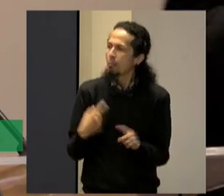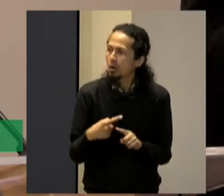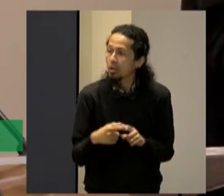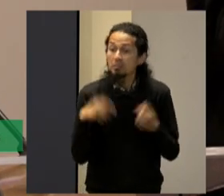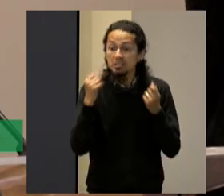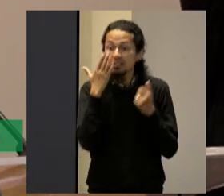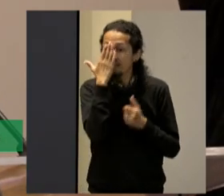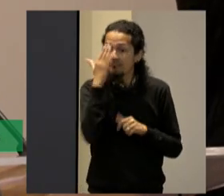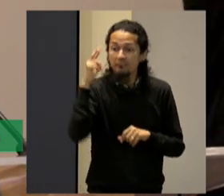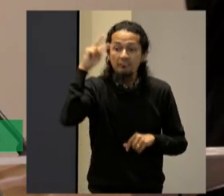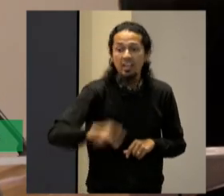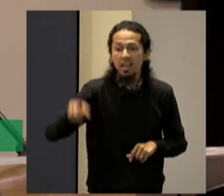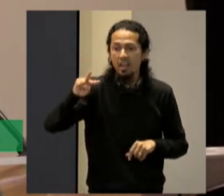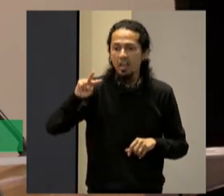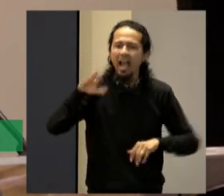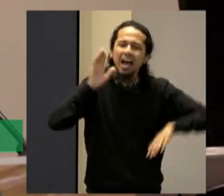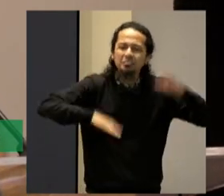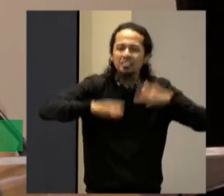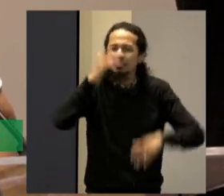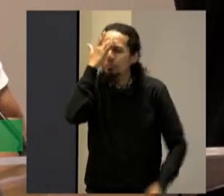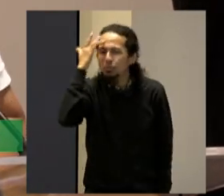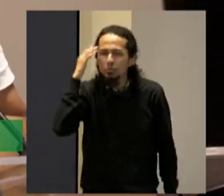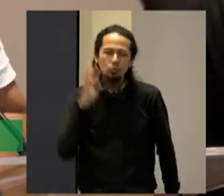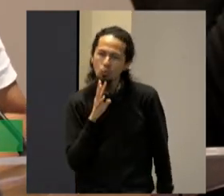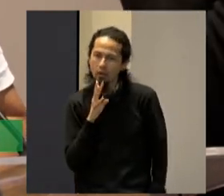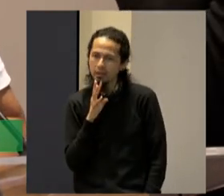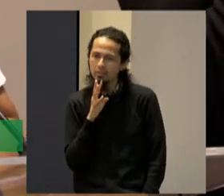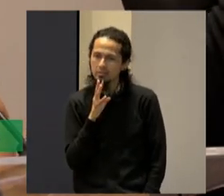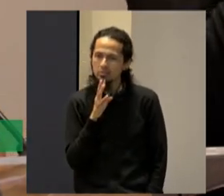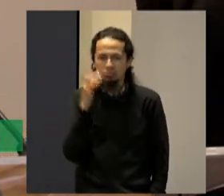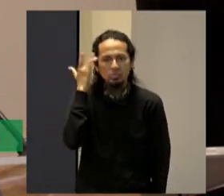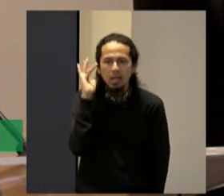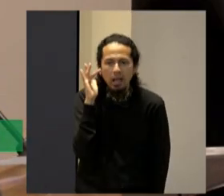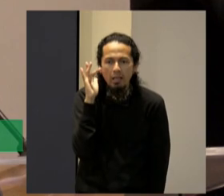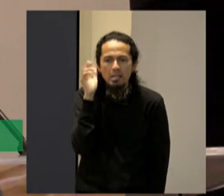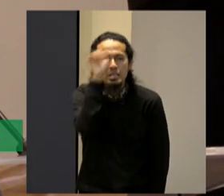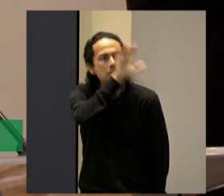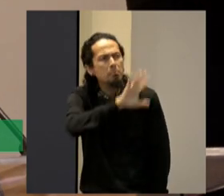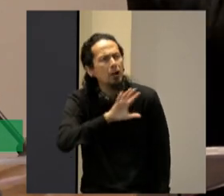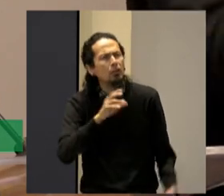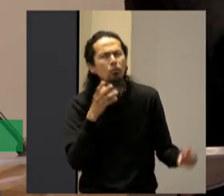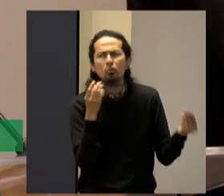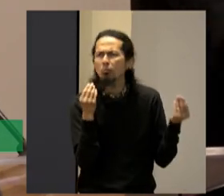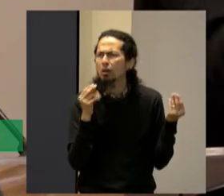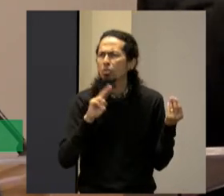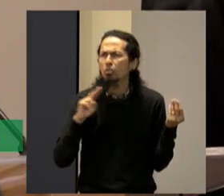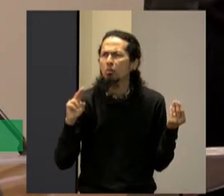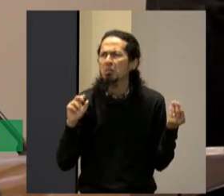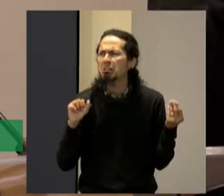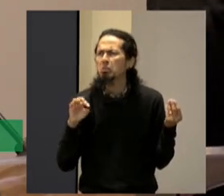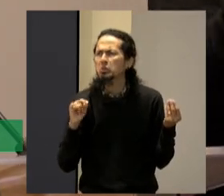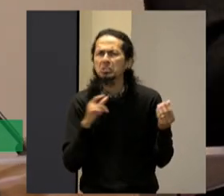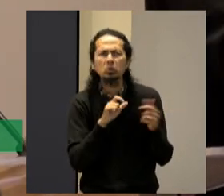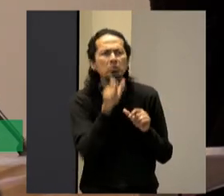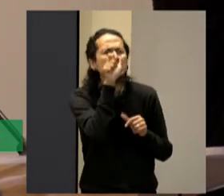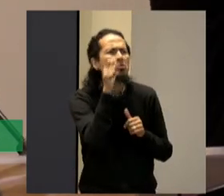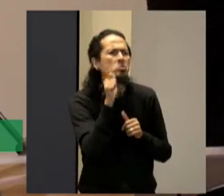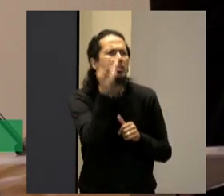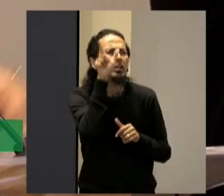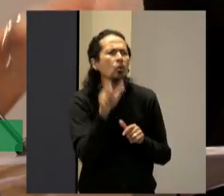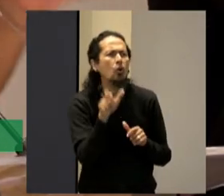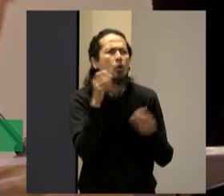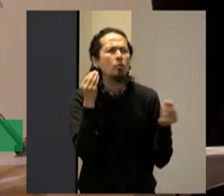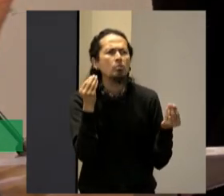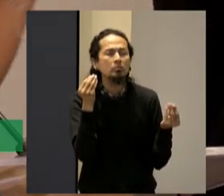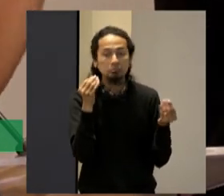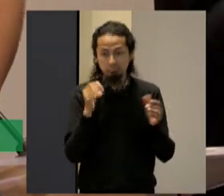gente tem Antonieta no imaginário, mas nunca viu, também nunca, mas sei qual é a imagem dela. E assim foi feito. Então, hoje, quando vocês